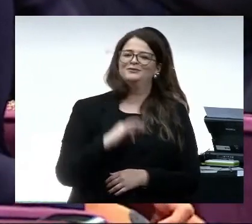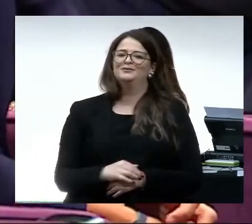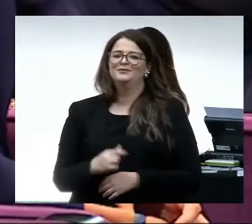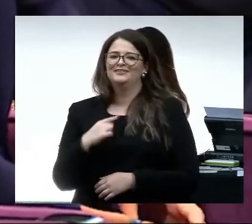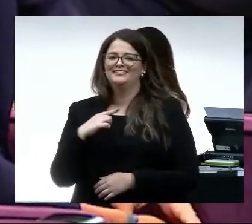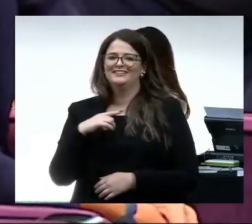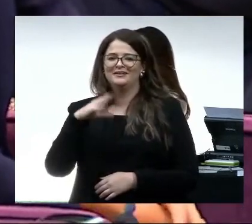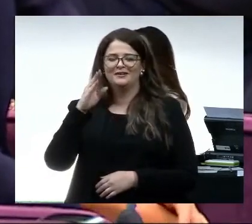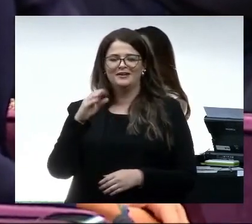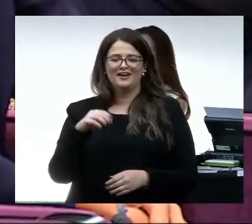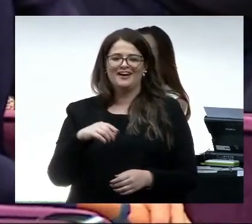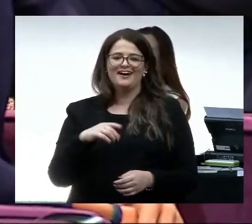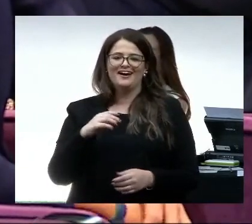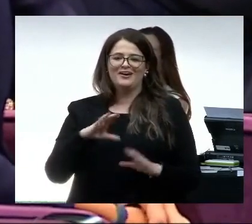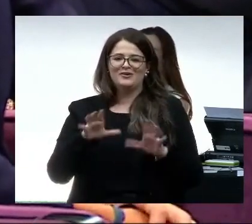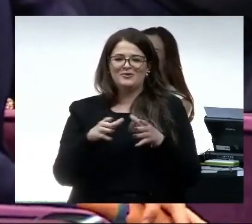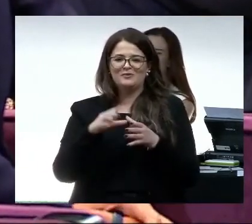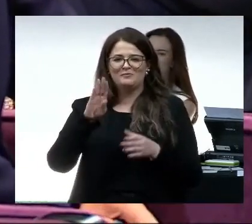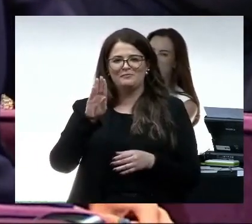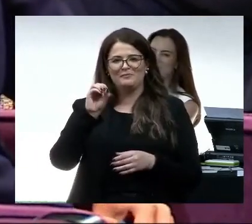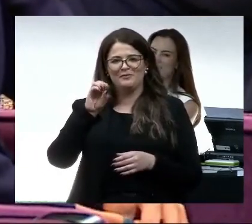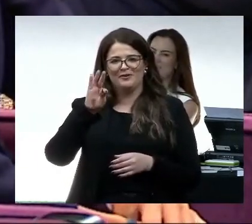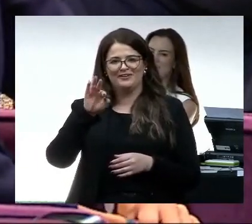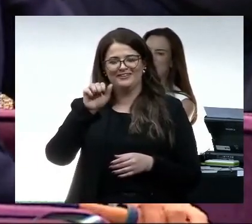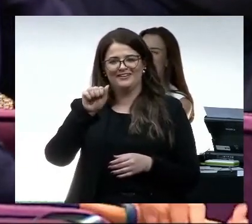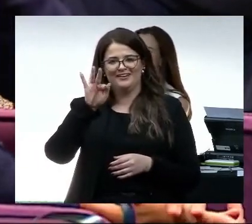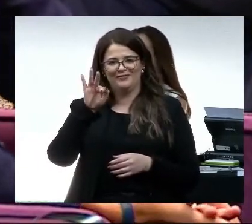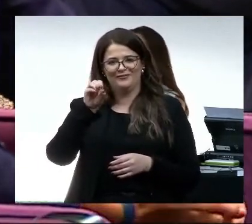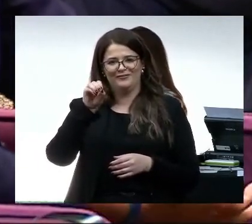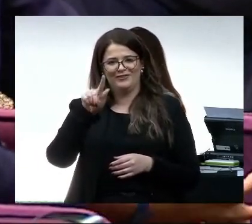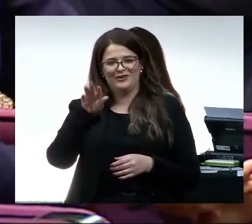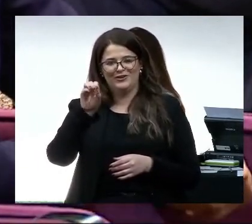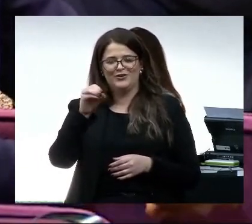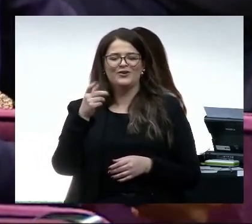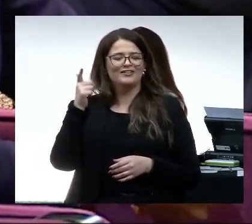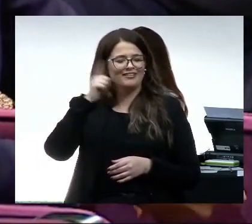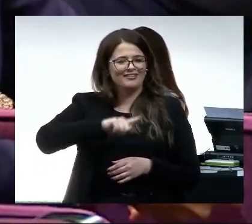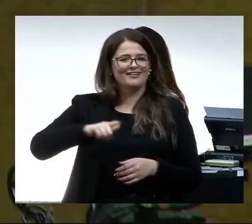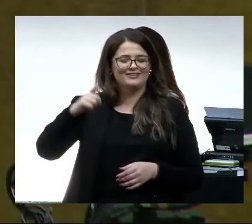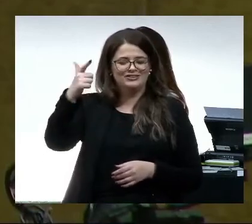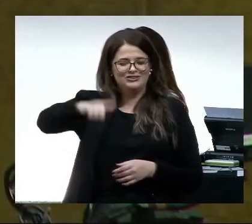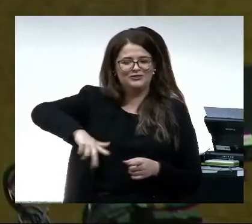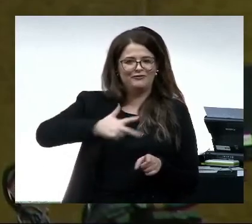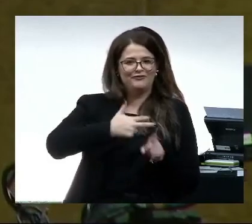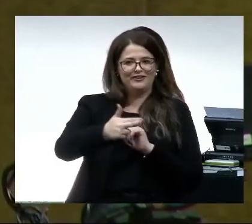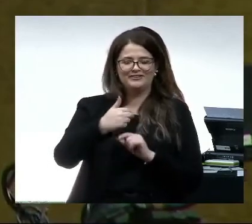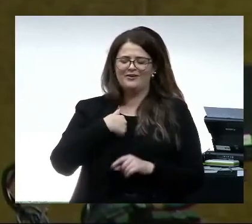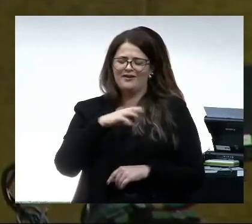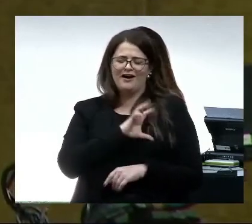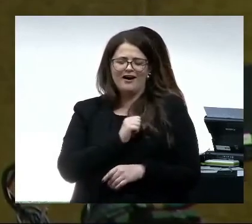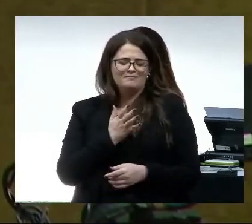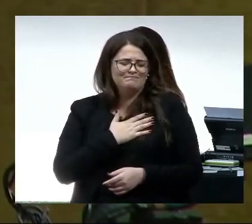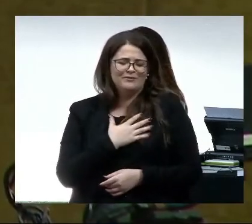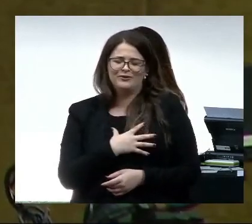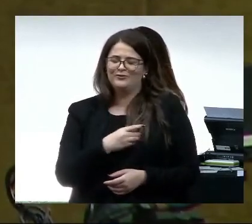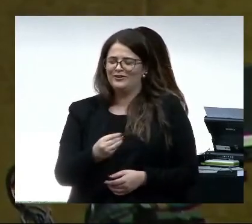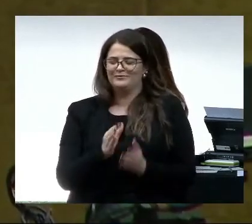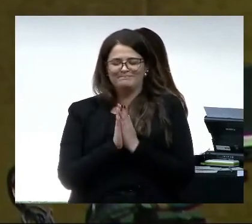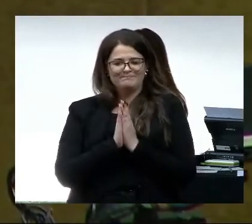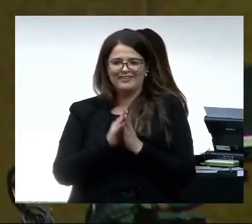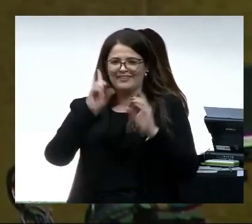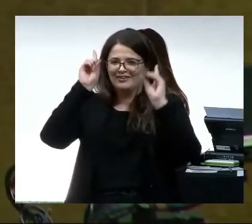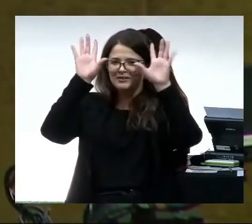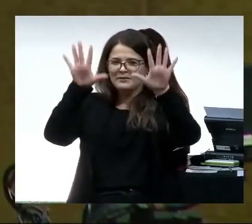o Botafogo, esse ano, consegue repetir o feito do ano passado. Eu amo muito vocês, meus filhos. Deus abençoe.